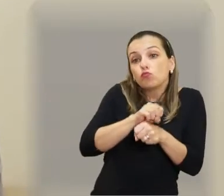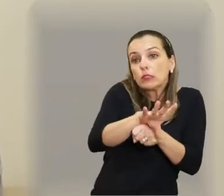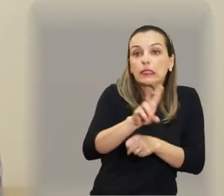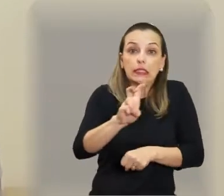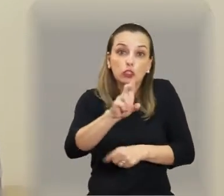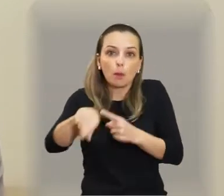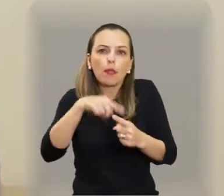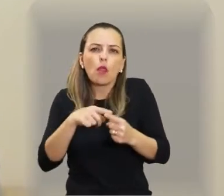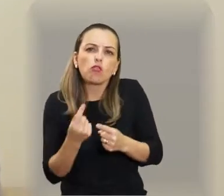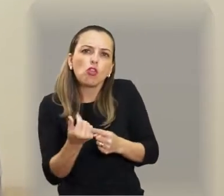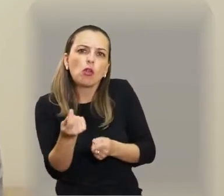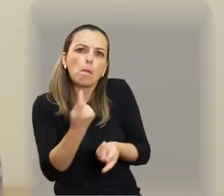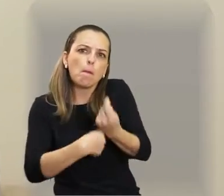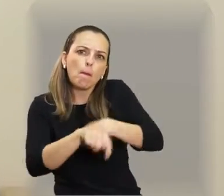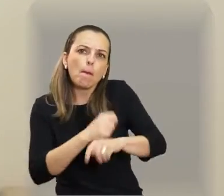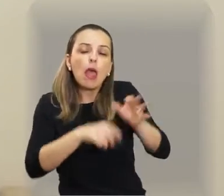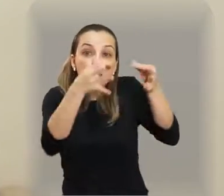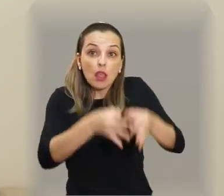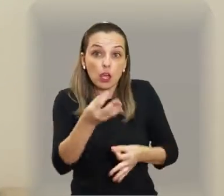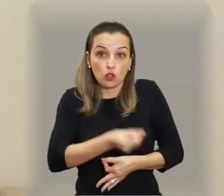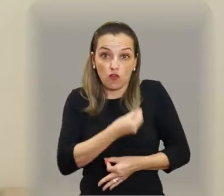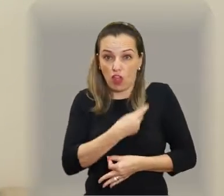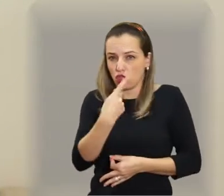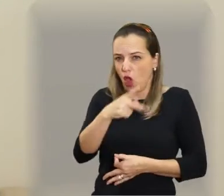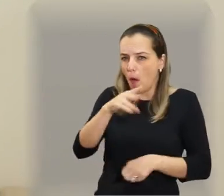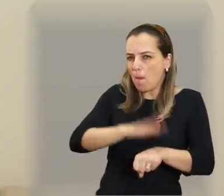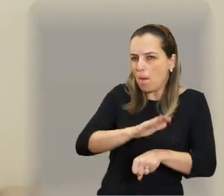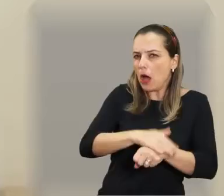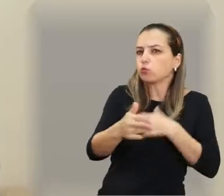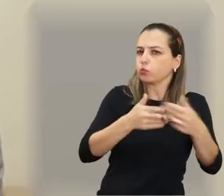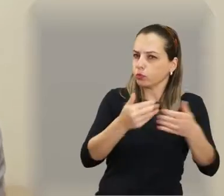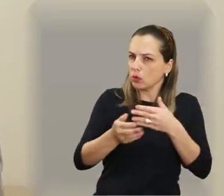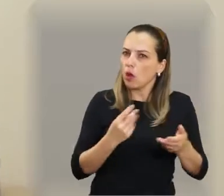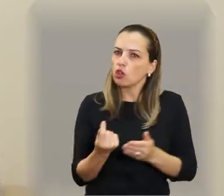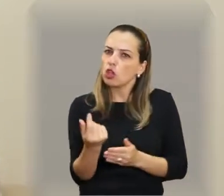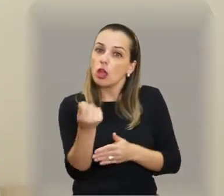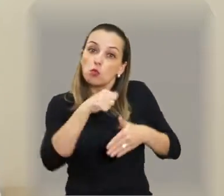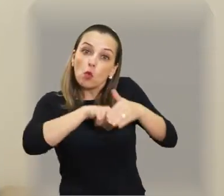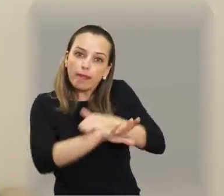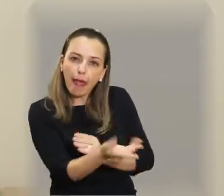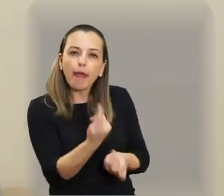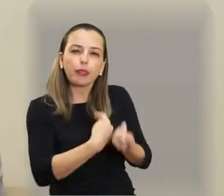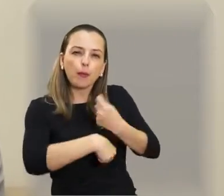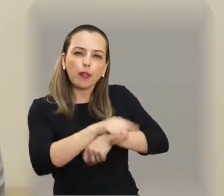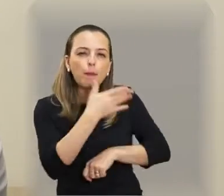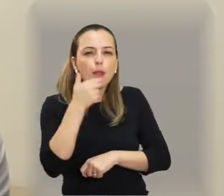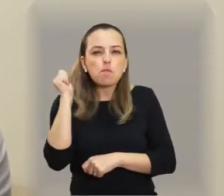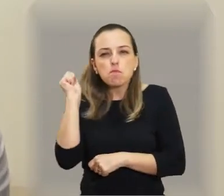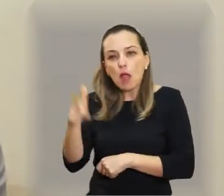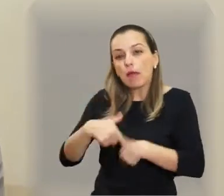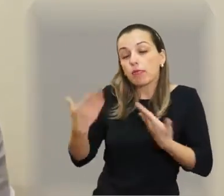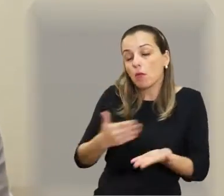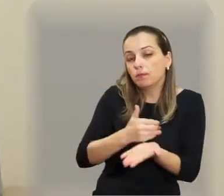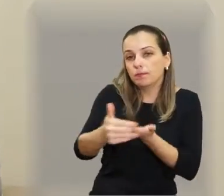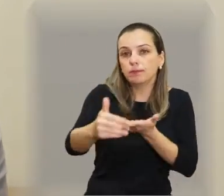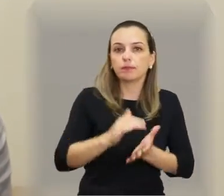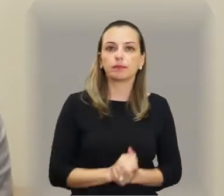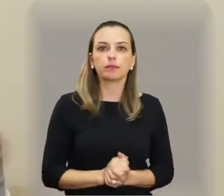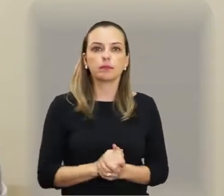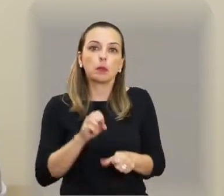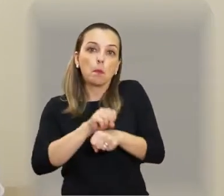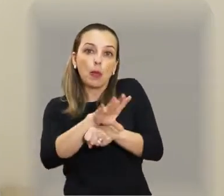para que você aplique na sua vida não tomou meio de Cris mas depois que ela passar também para sobrar mais dinheiro para você lidar melhor com as Finanças